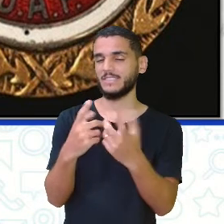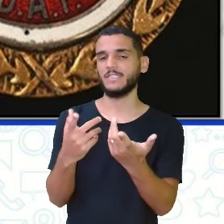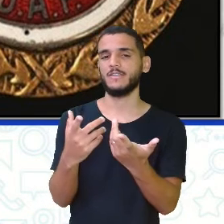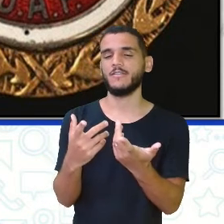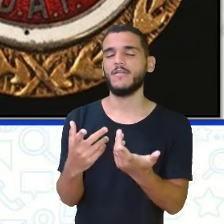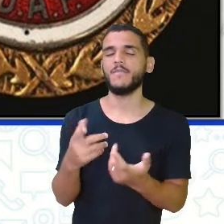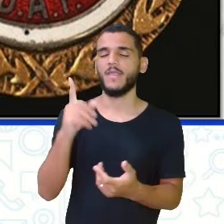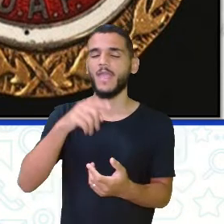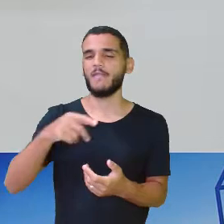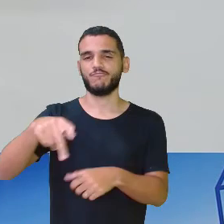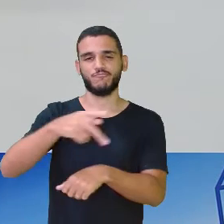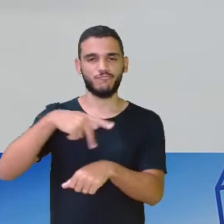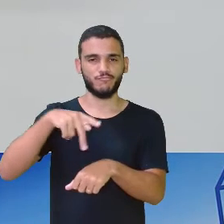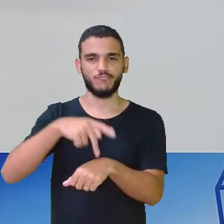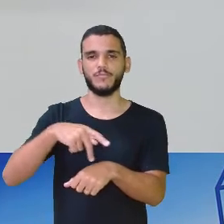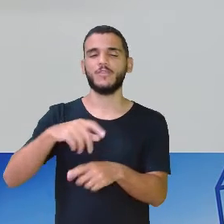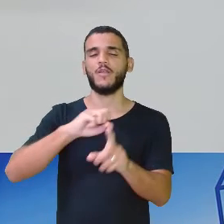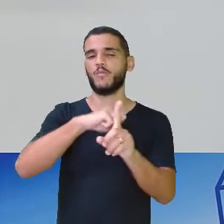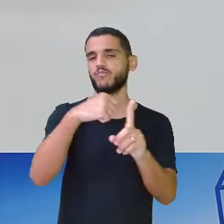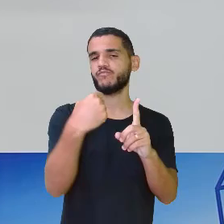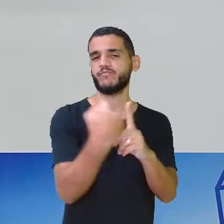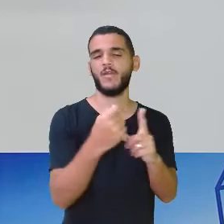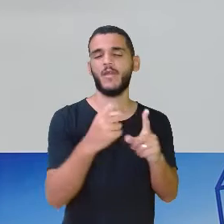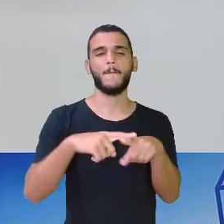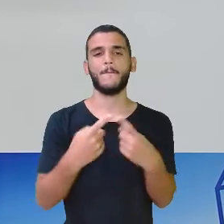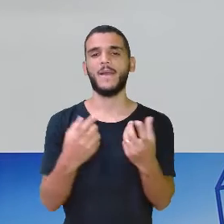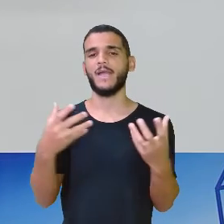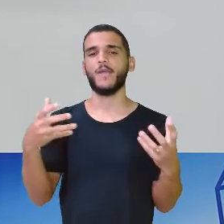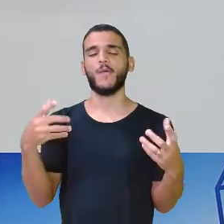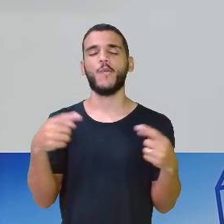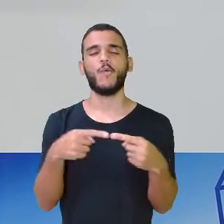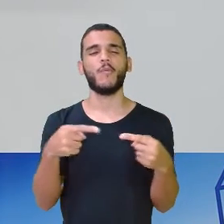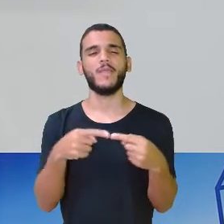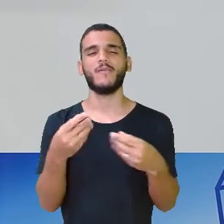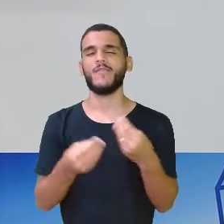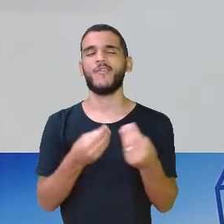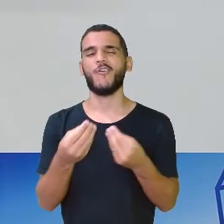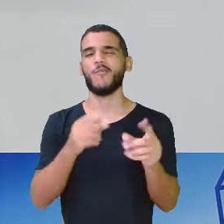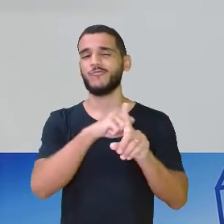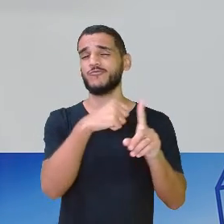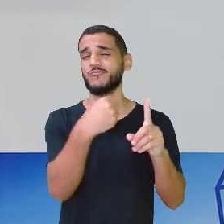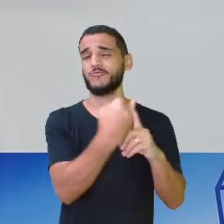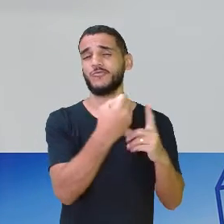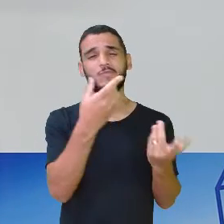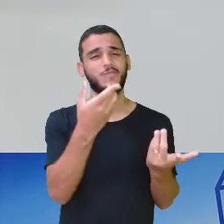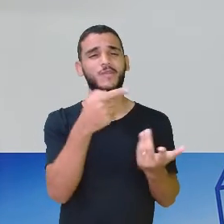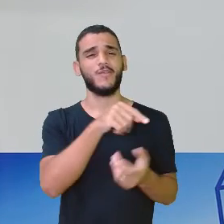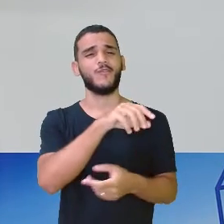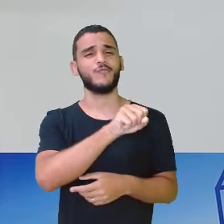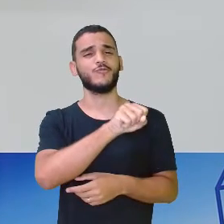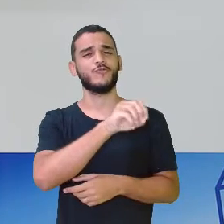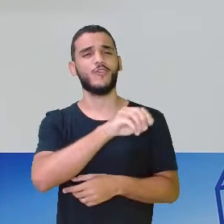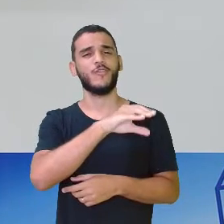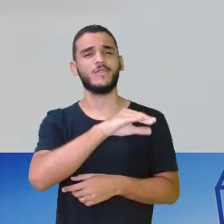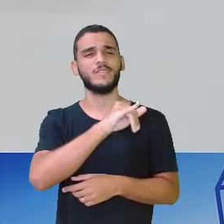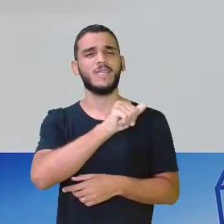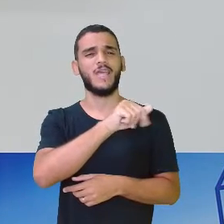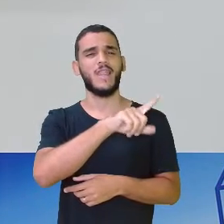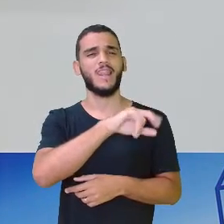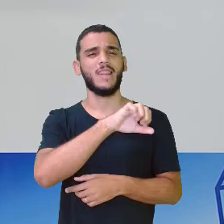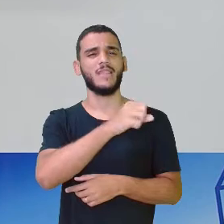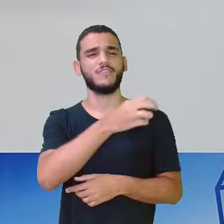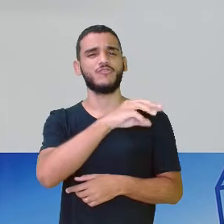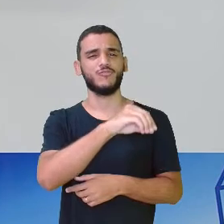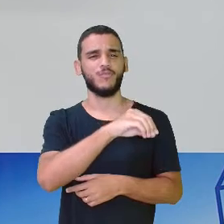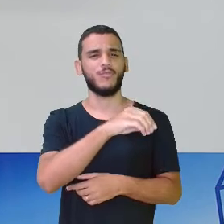Nacional Socialista aí, mas nesse sentido o socialismo aí ele estava muito mais associado à